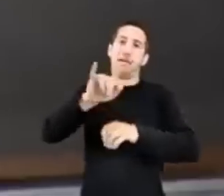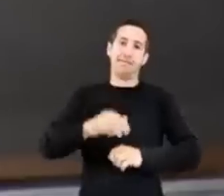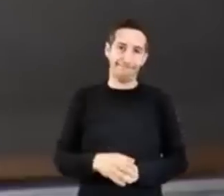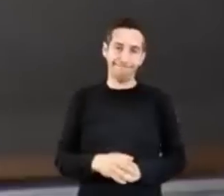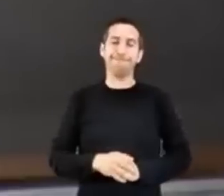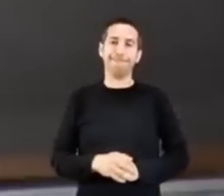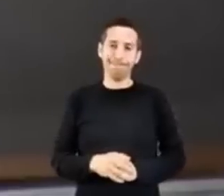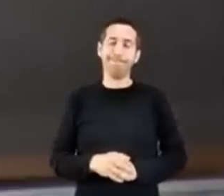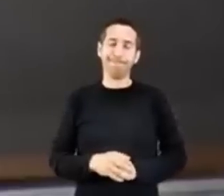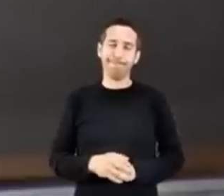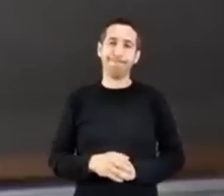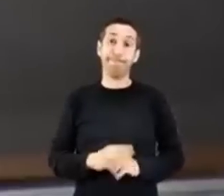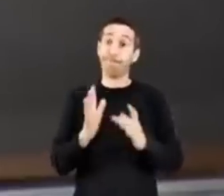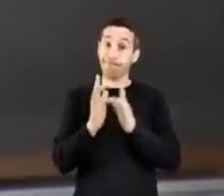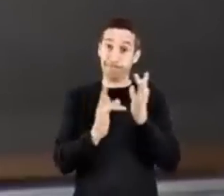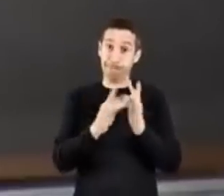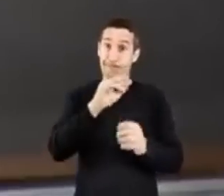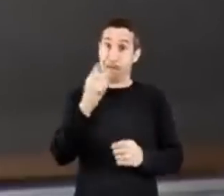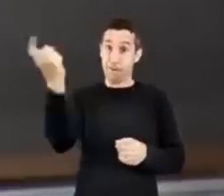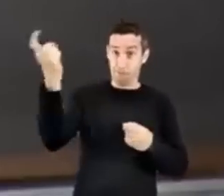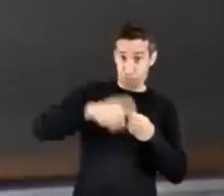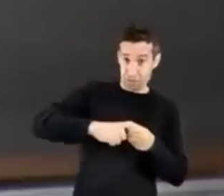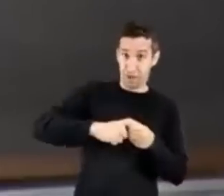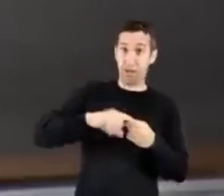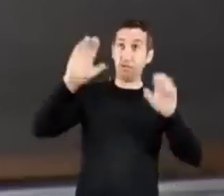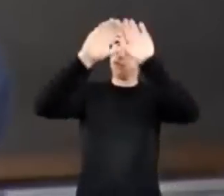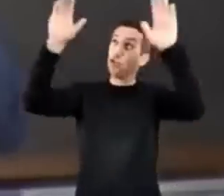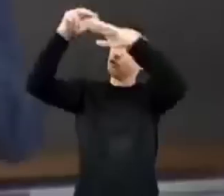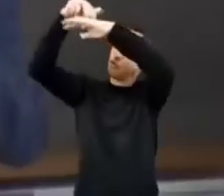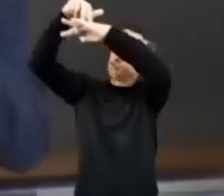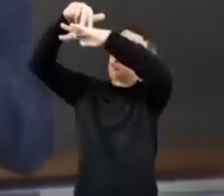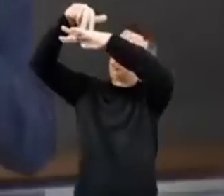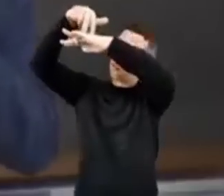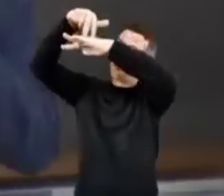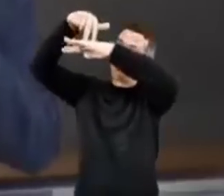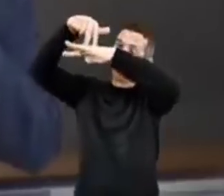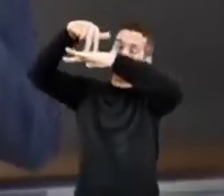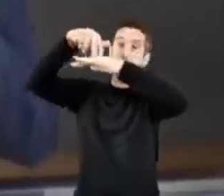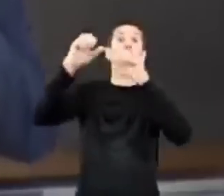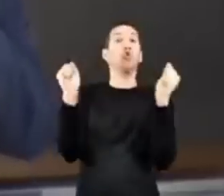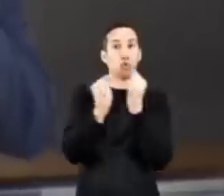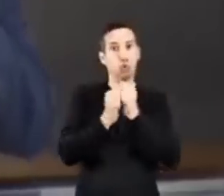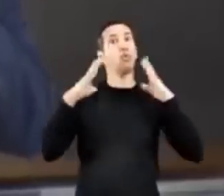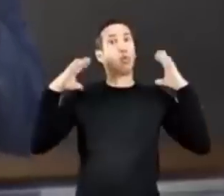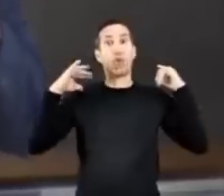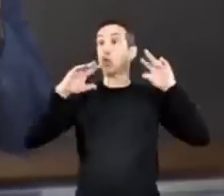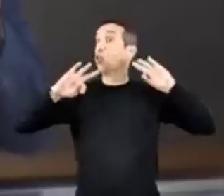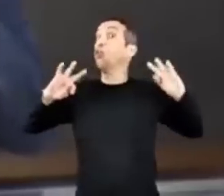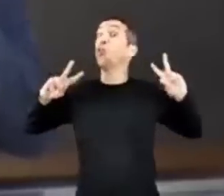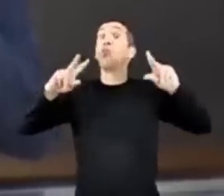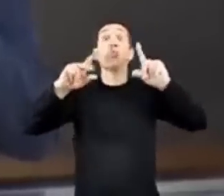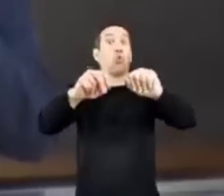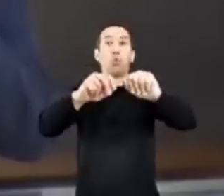a Jesus Volta nas nuvens do Céus e com todos os seus anjos Oi